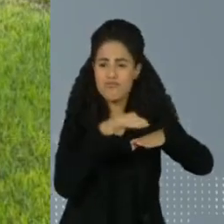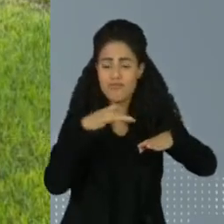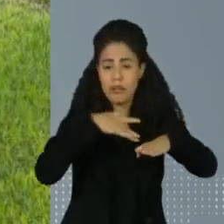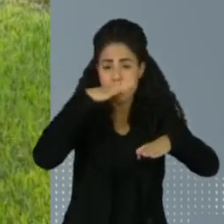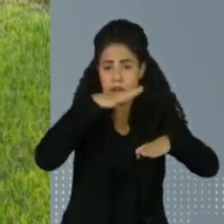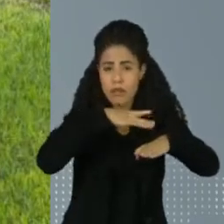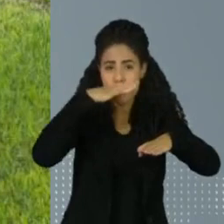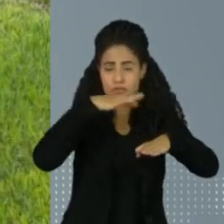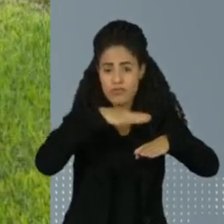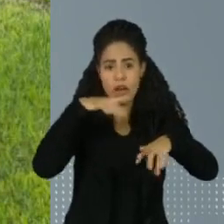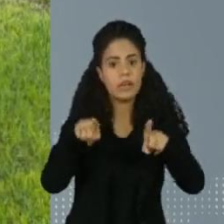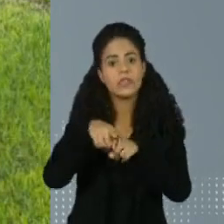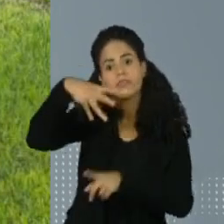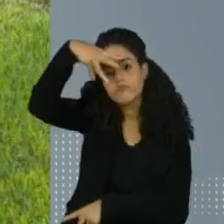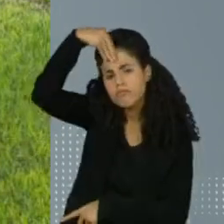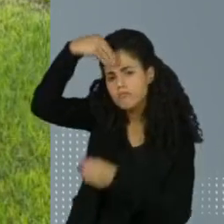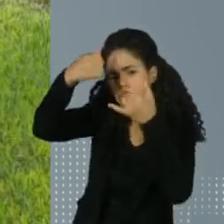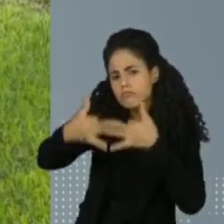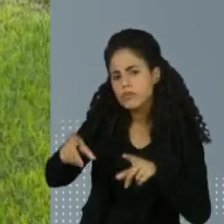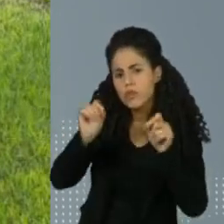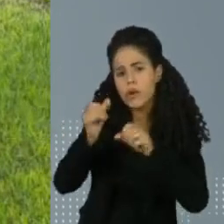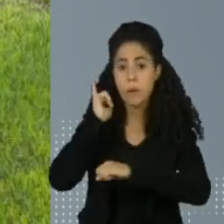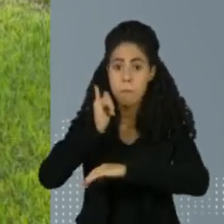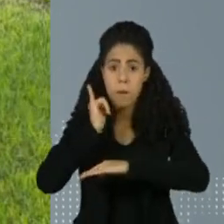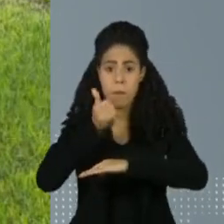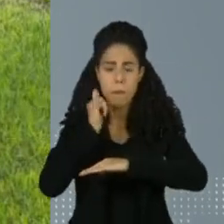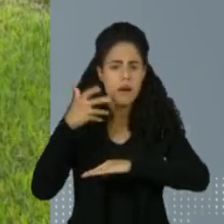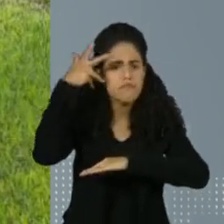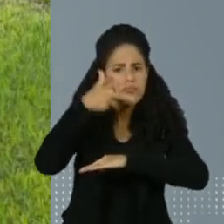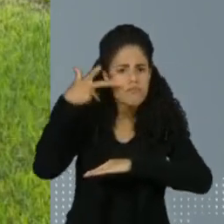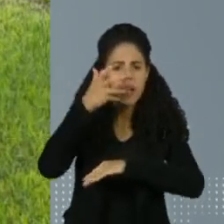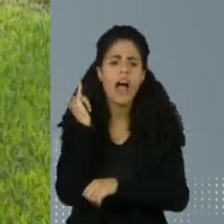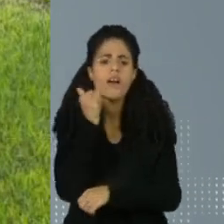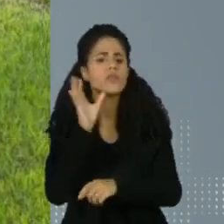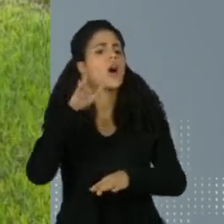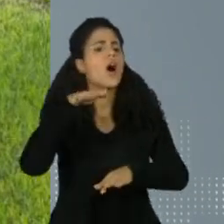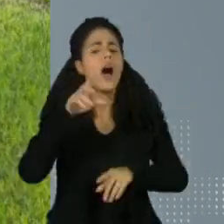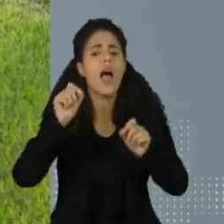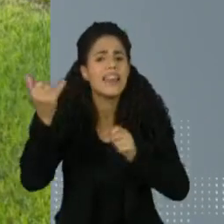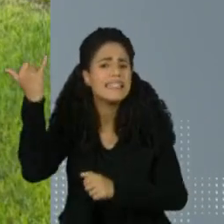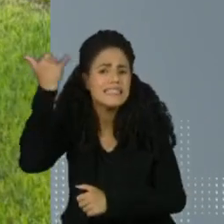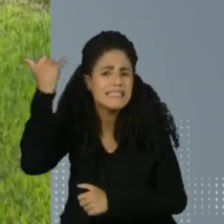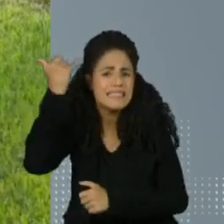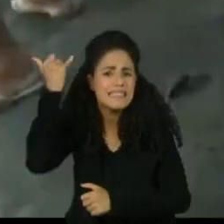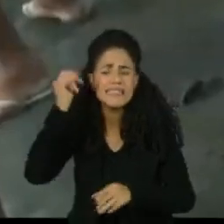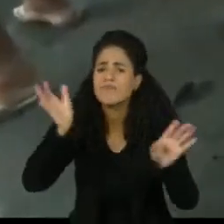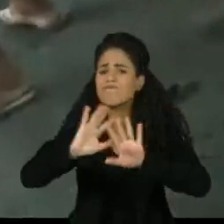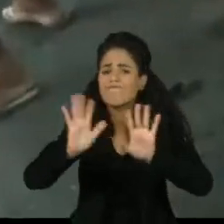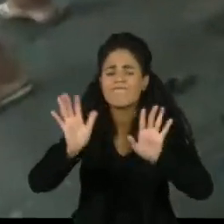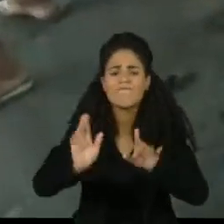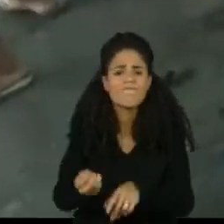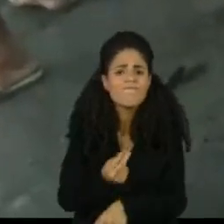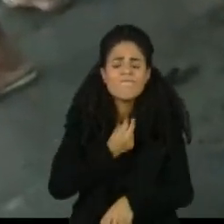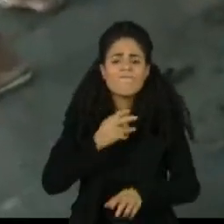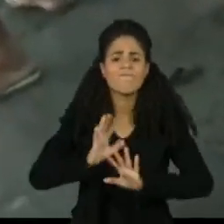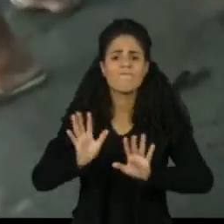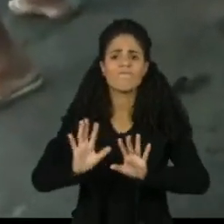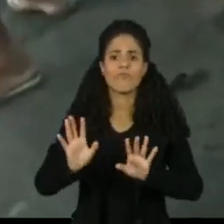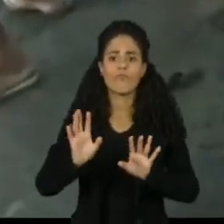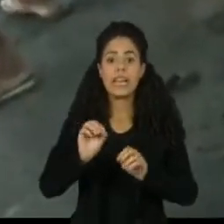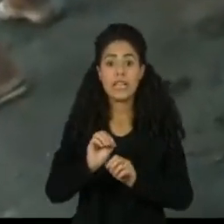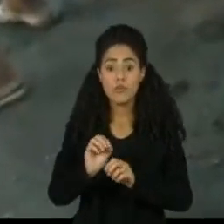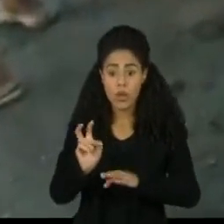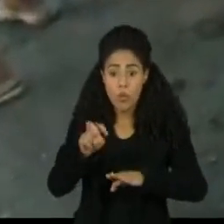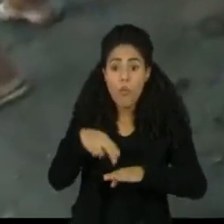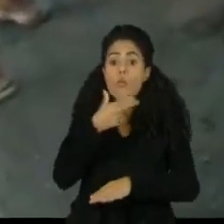sobrinho dele afirmou em depoimento ter avisado os agentes sobre a condição mental do tio quando Genivaldo